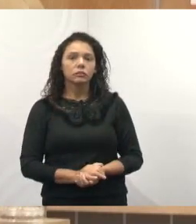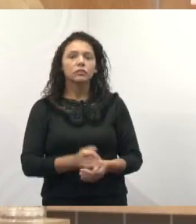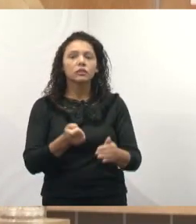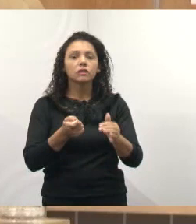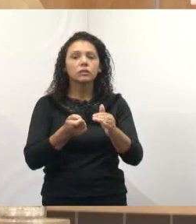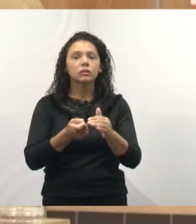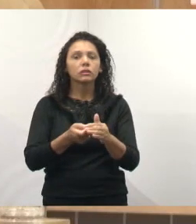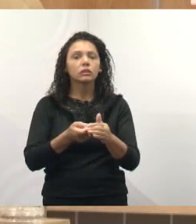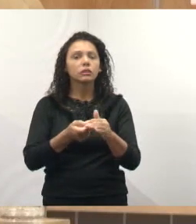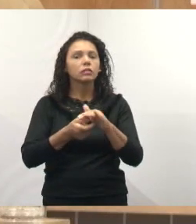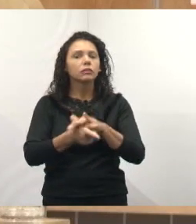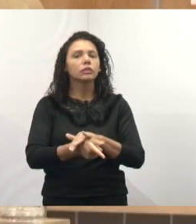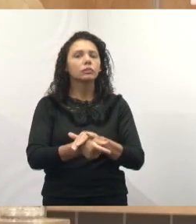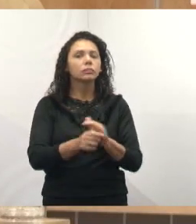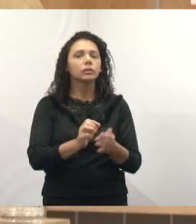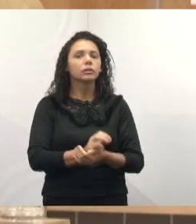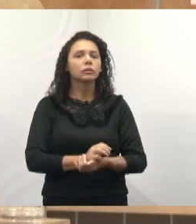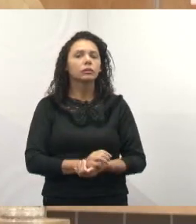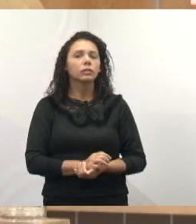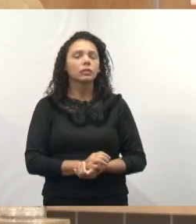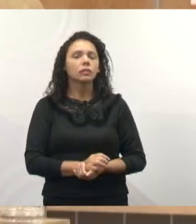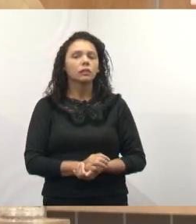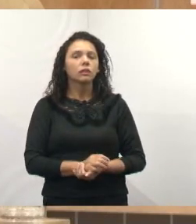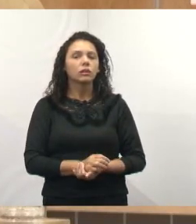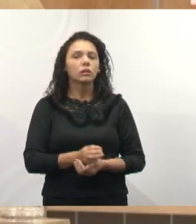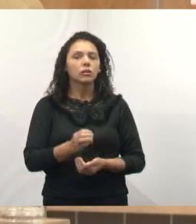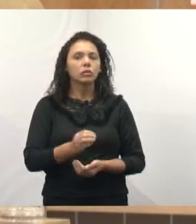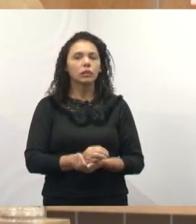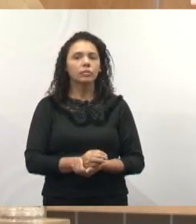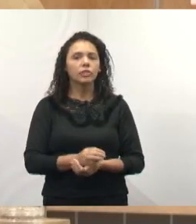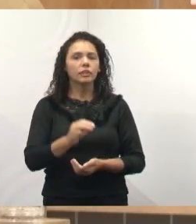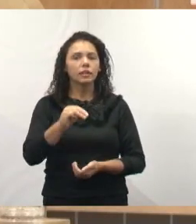Investimento no magistério, verba do Fundeb,